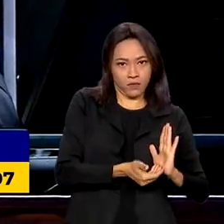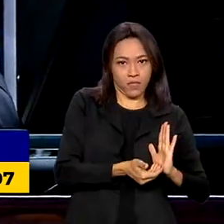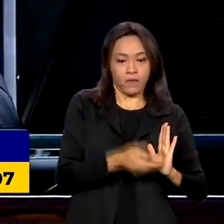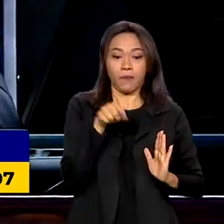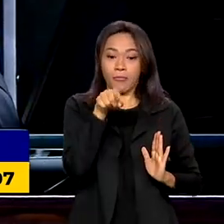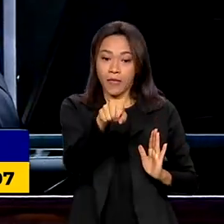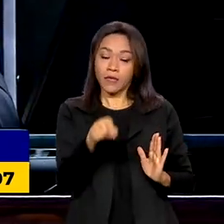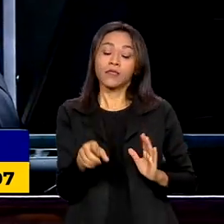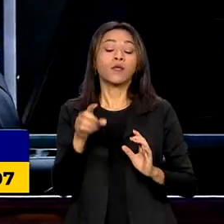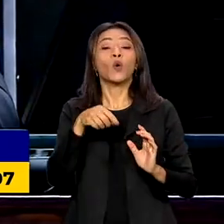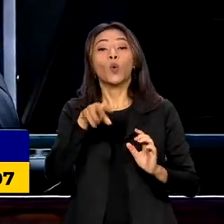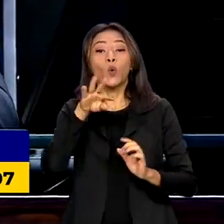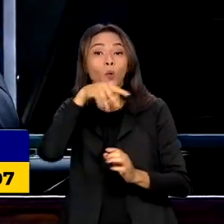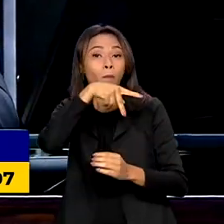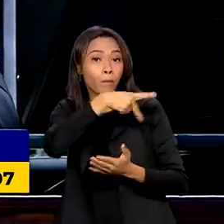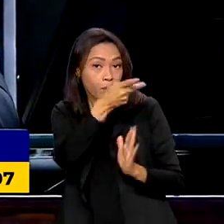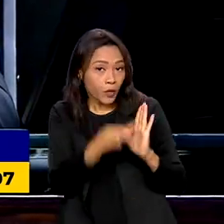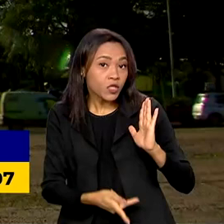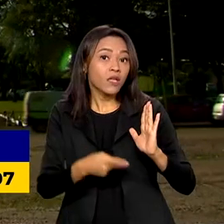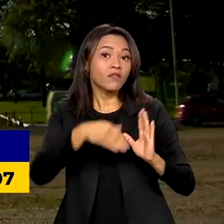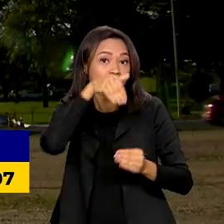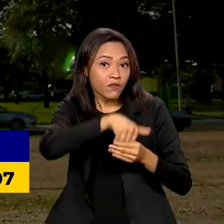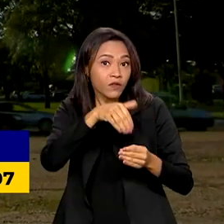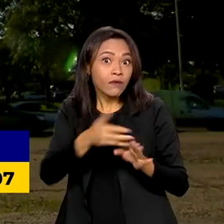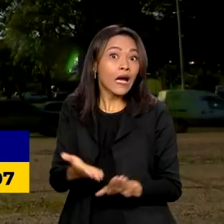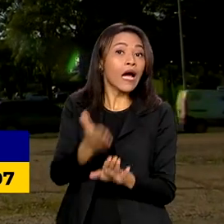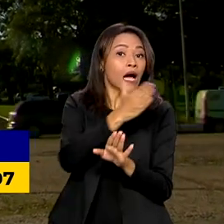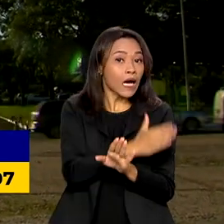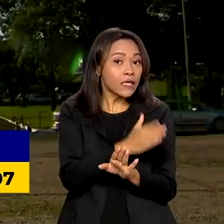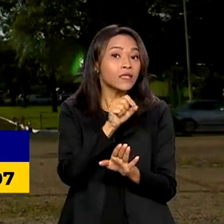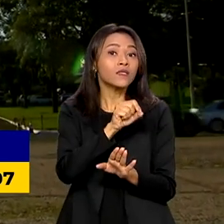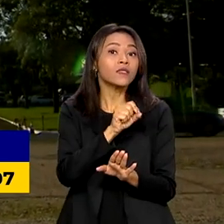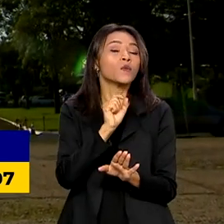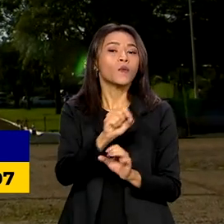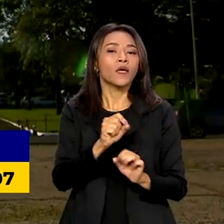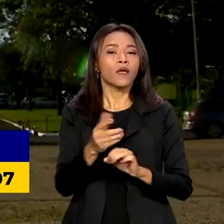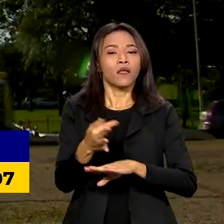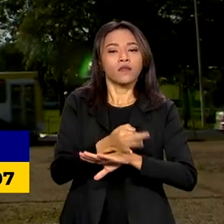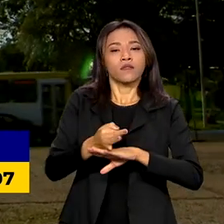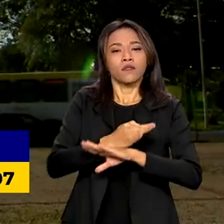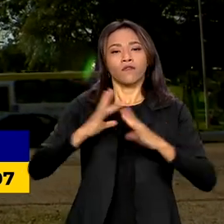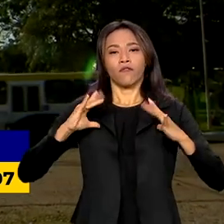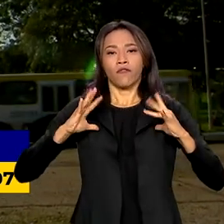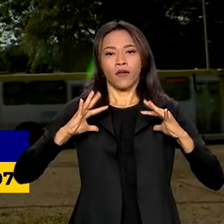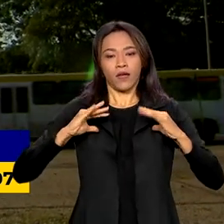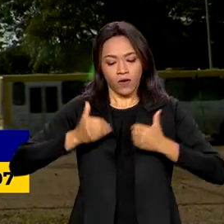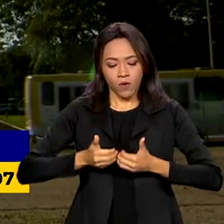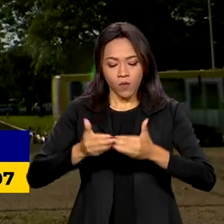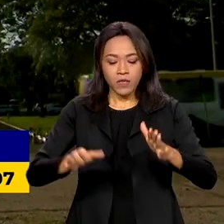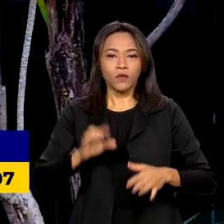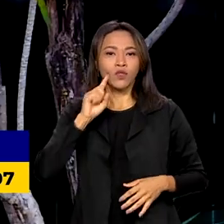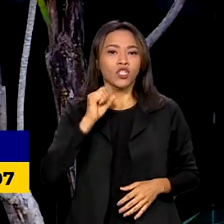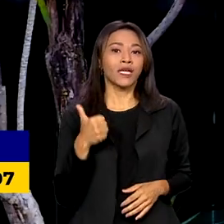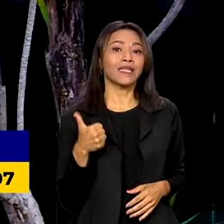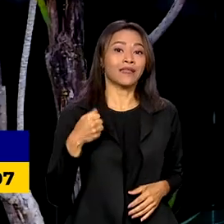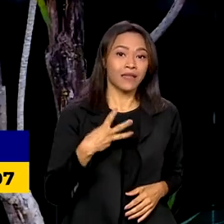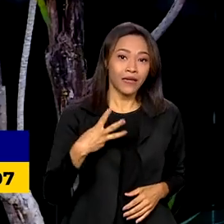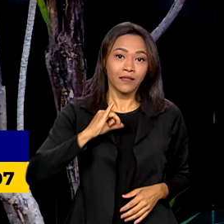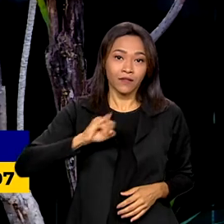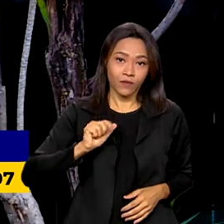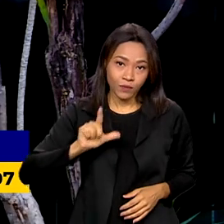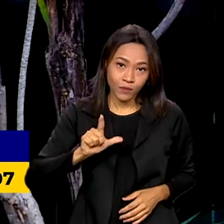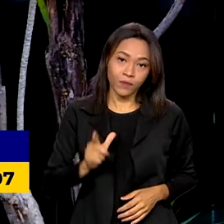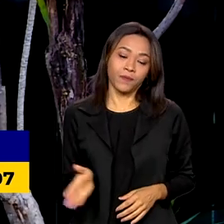o projeto deve ser votado antes do recesso parlamentar, previsto para começar no dia 13 de julho. As